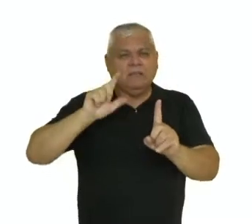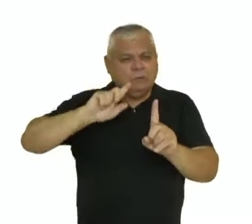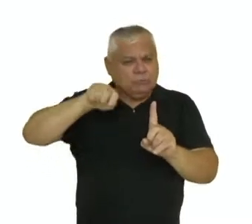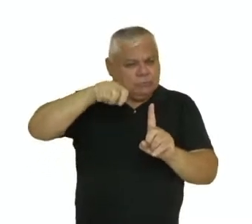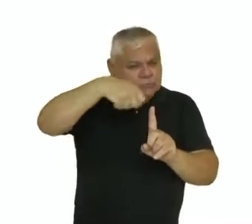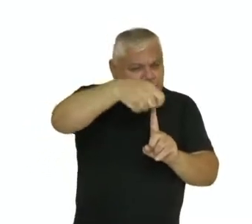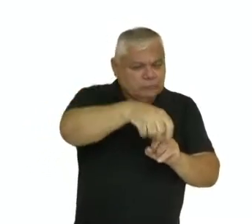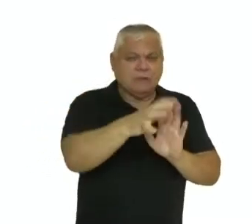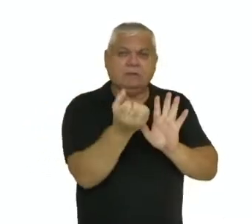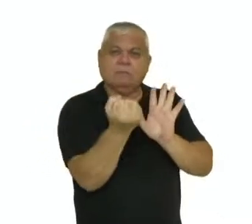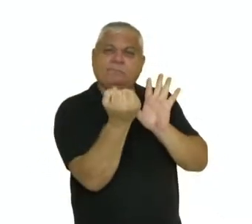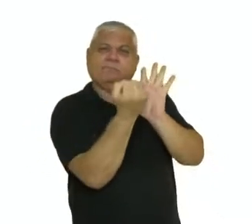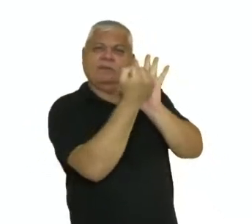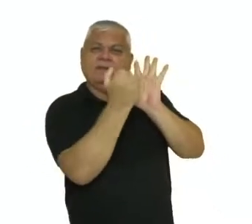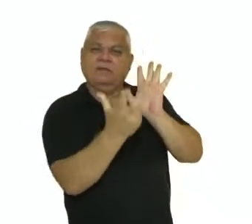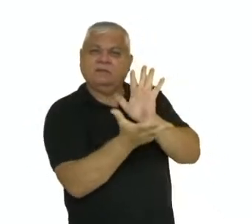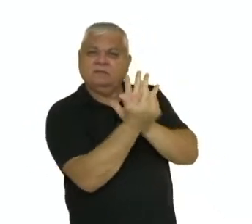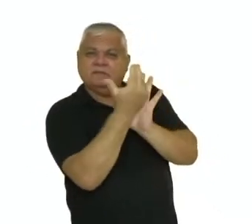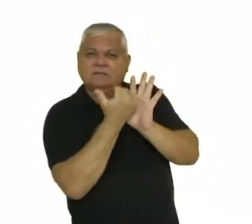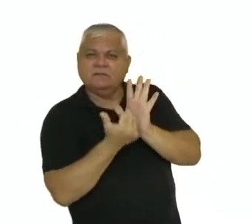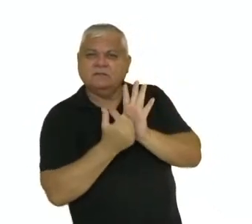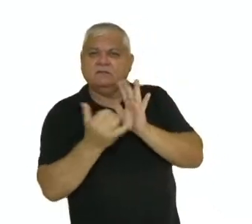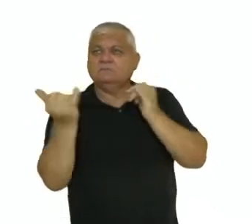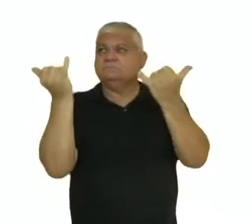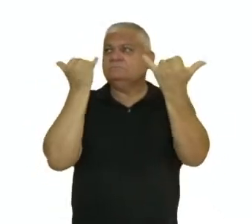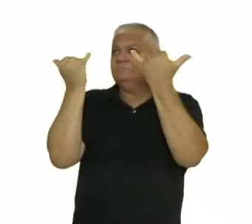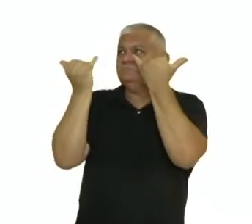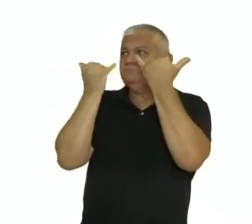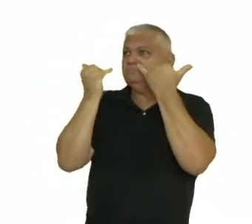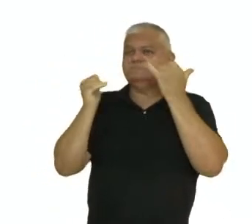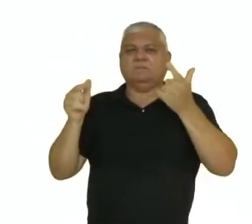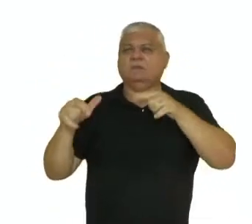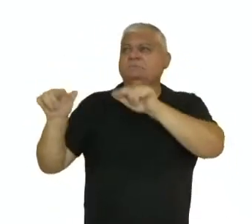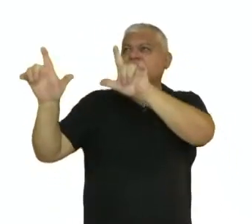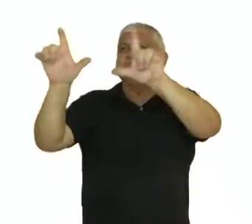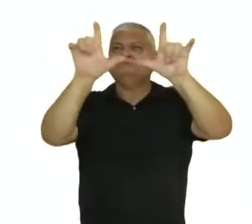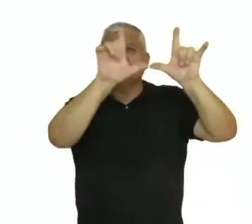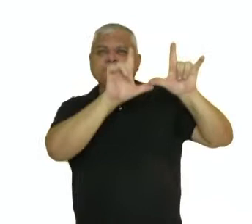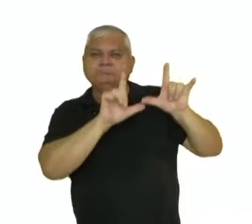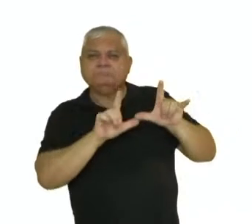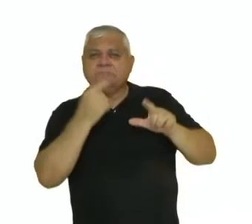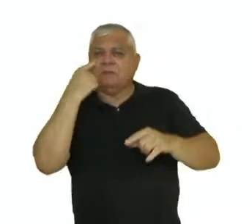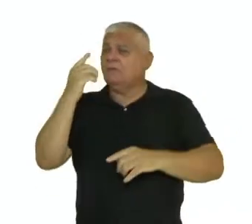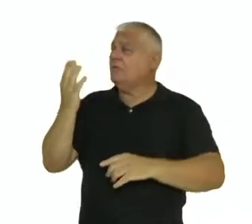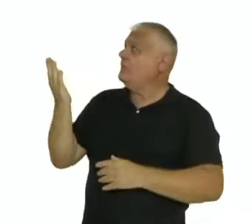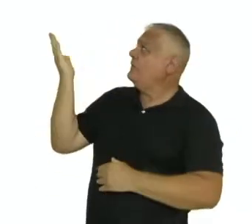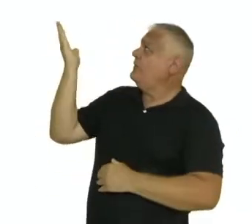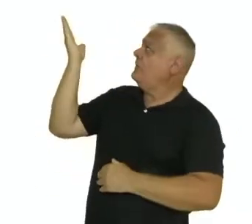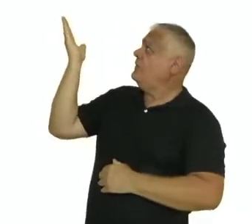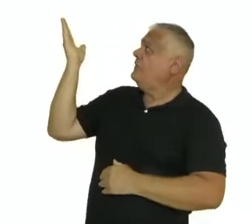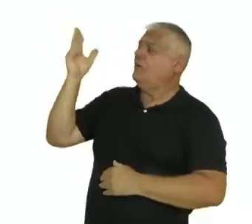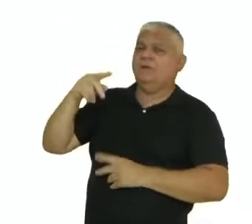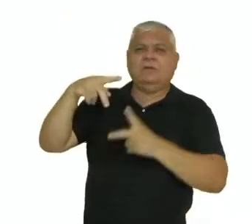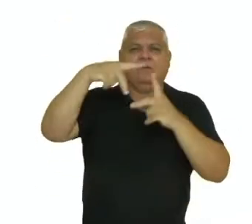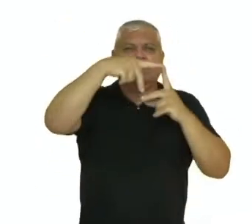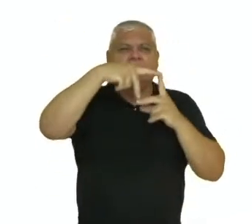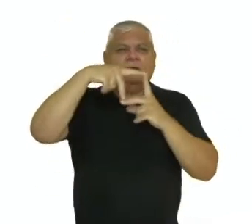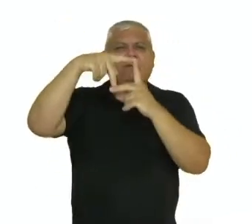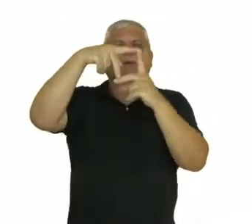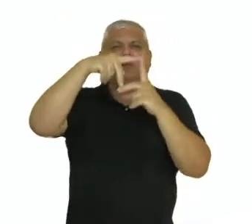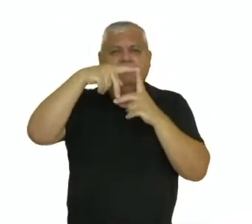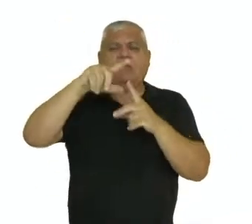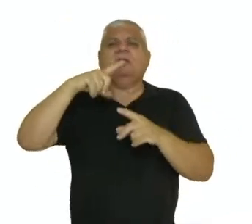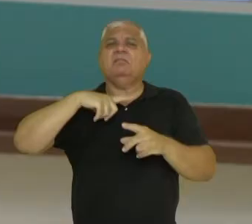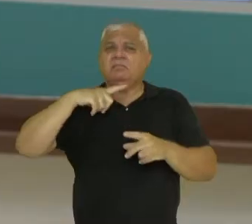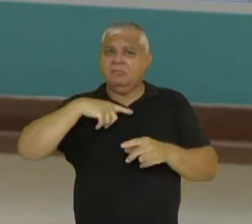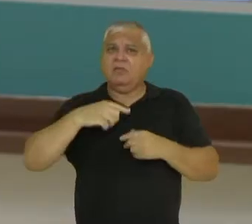de símbolos que são transmitidas diferentes informações, como, por exemplo, essas informações aqui que costumam aparecer na etiqueta